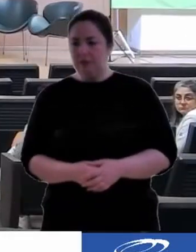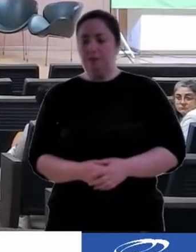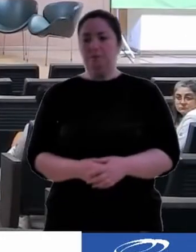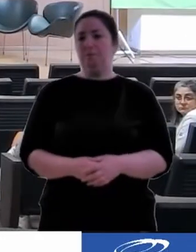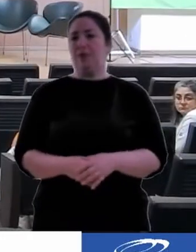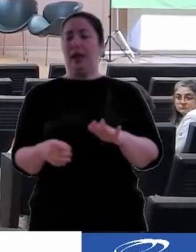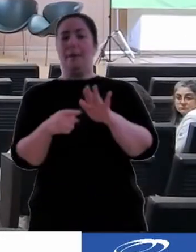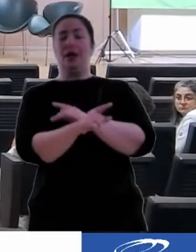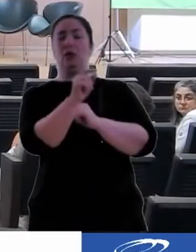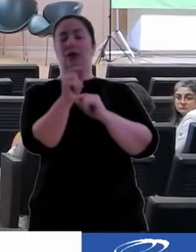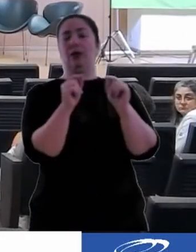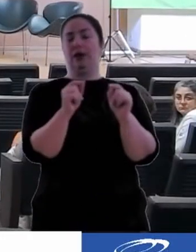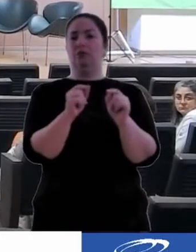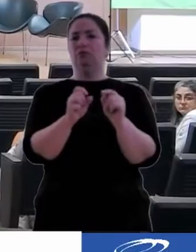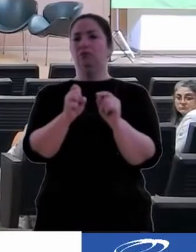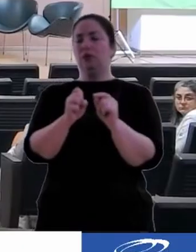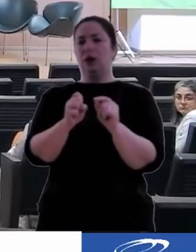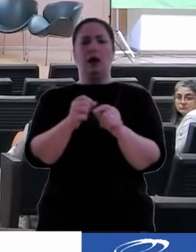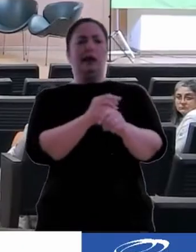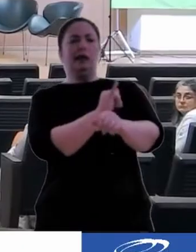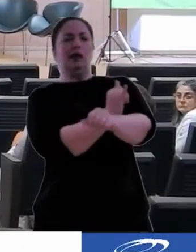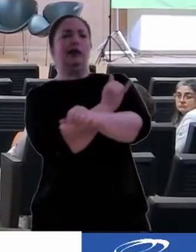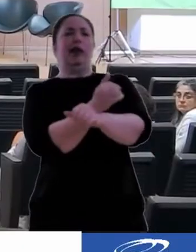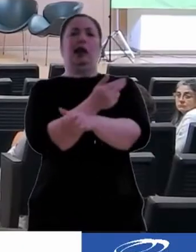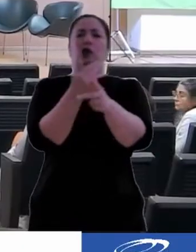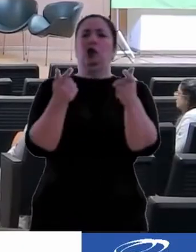só válido para culturas negativas ou não?